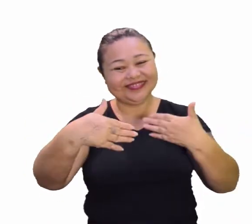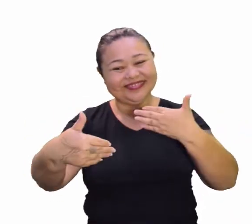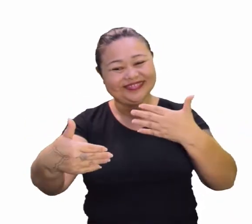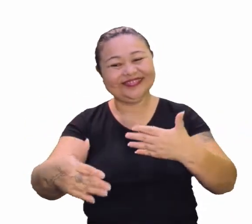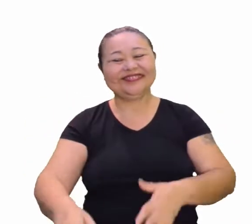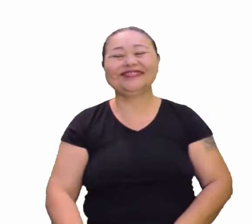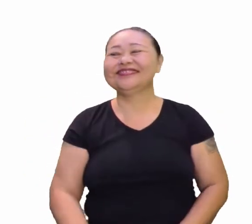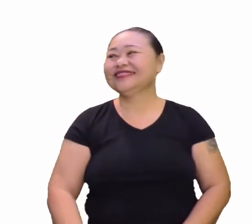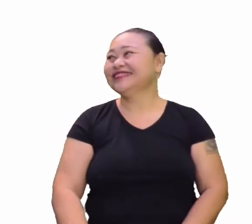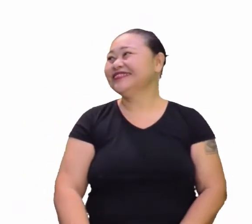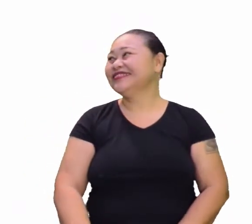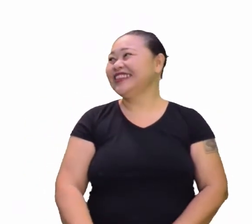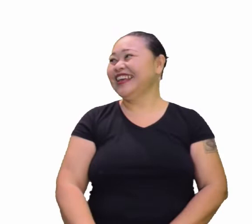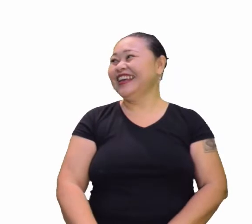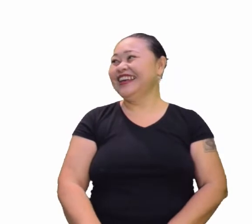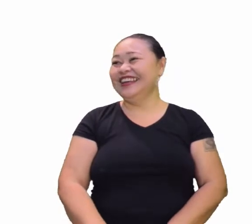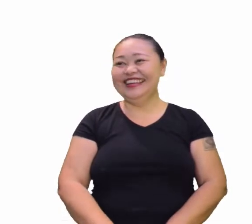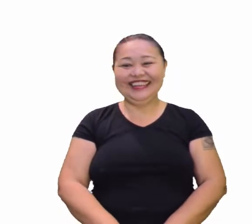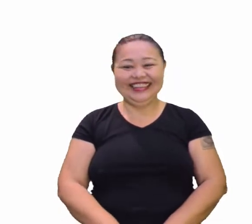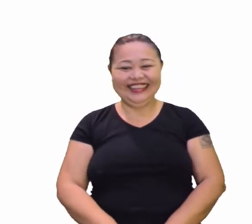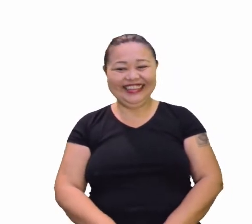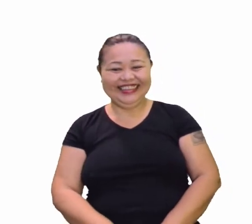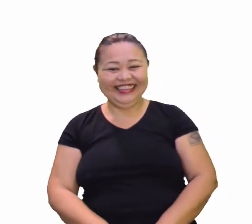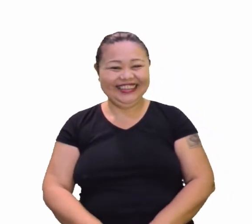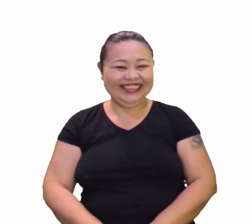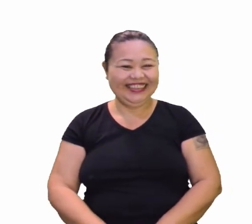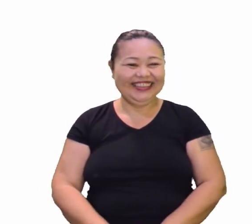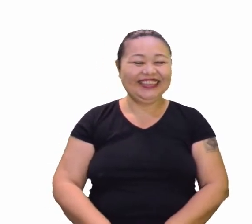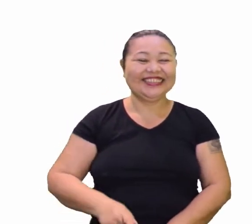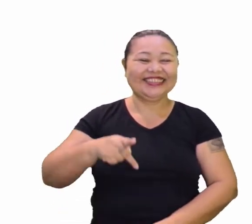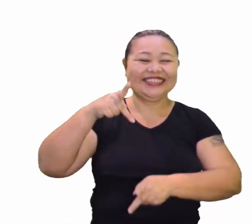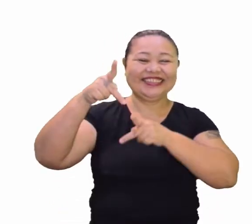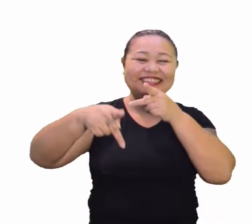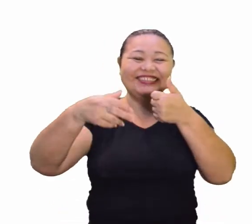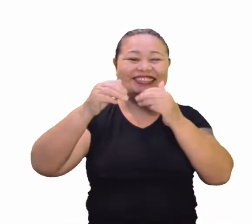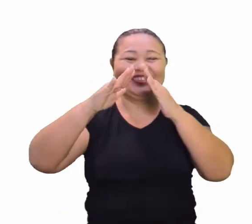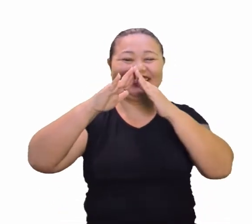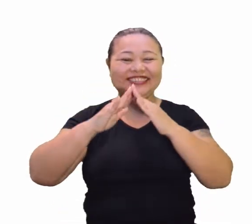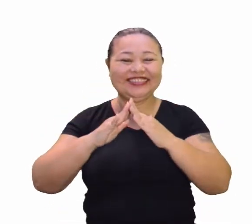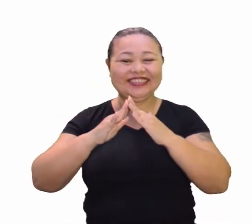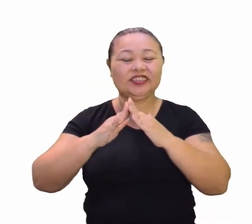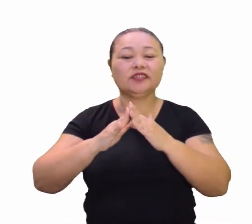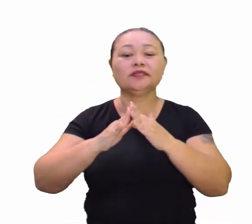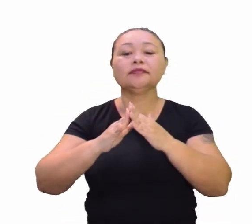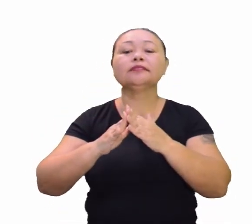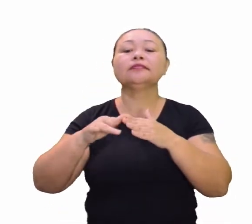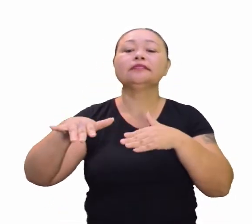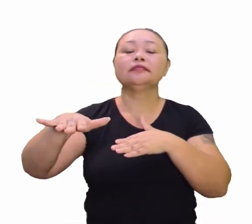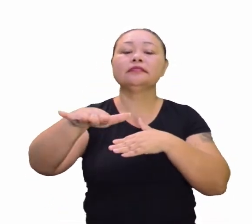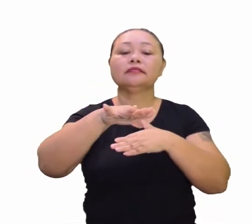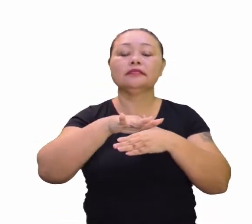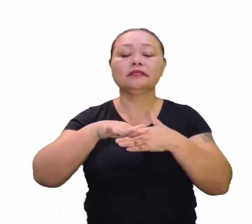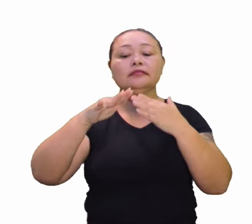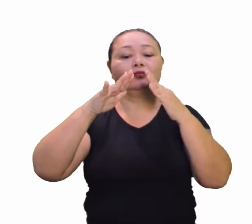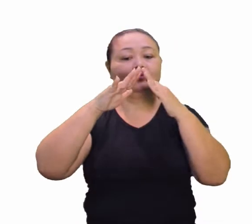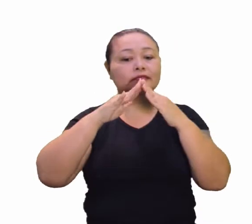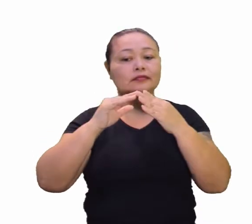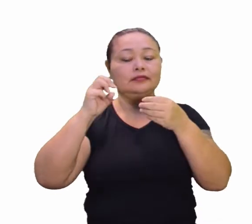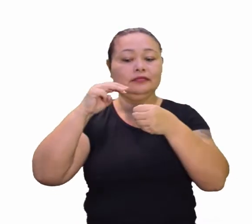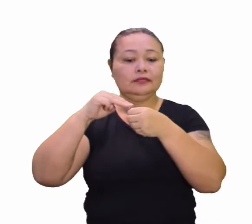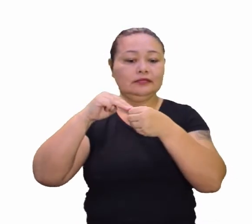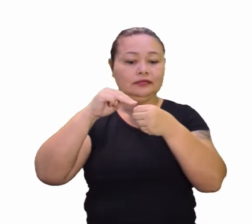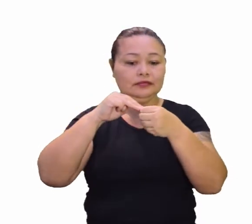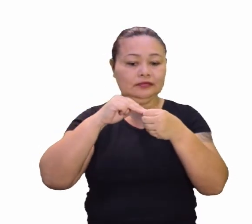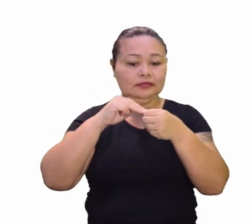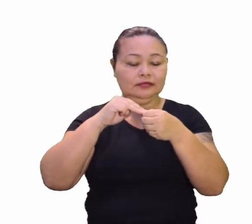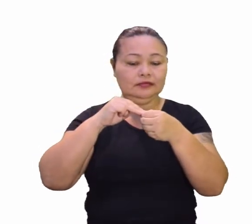não. Play agora. Muito bem. População residente por situação de